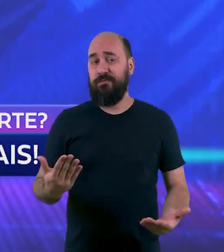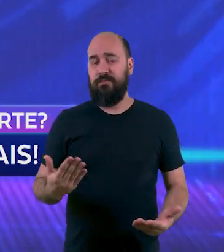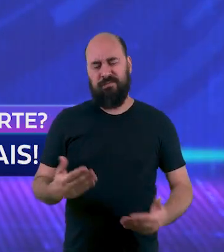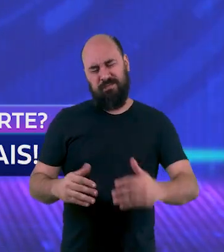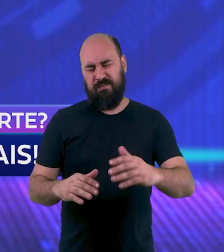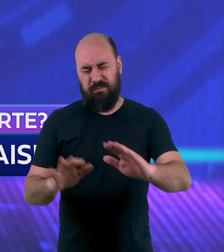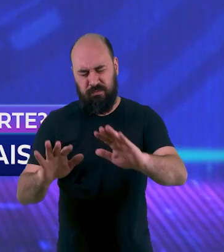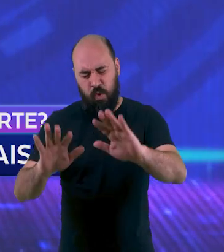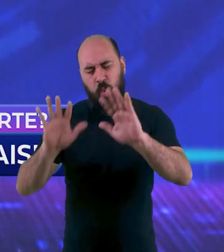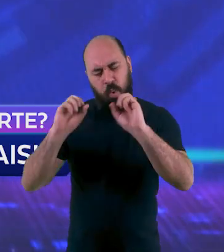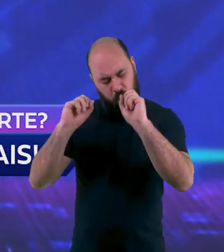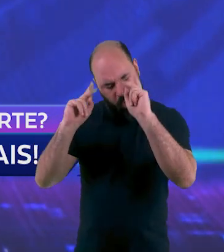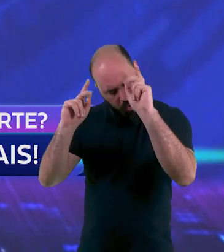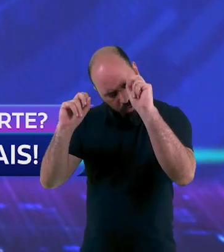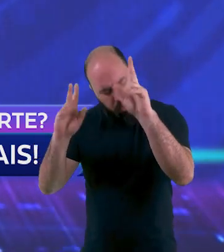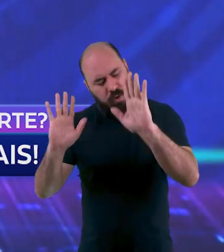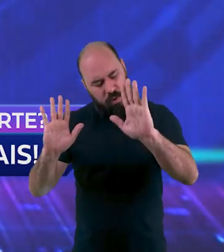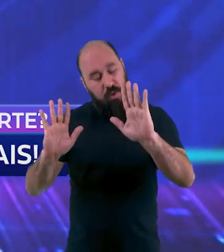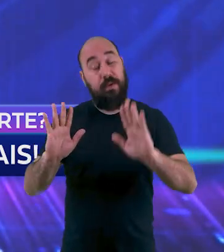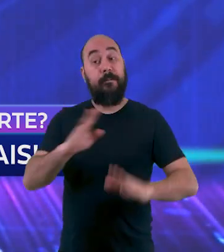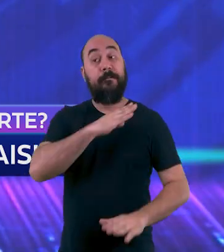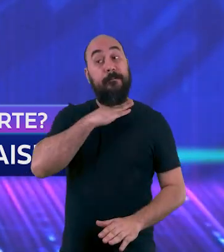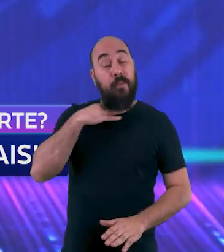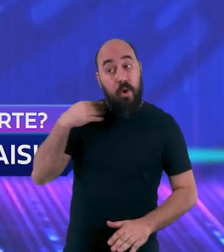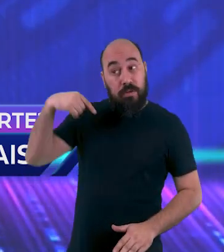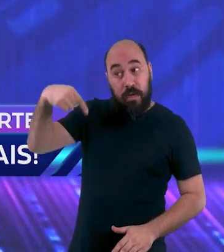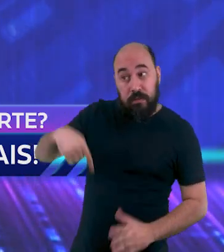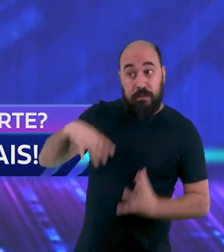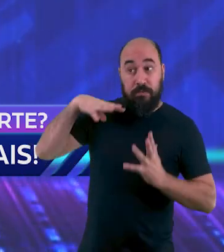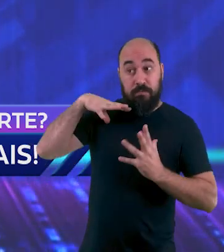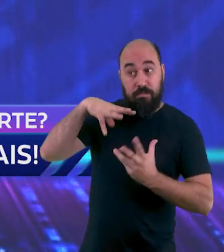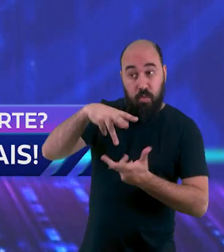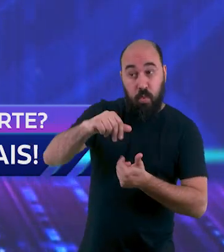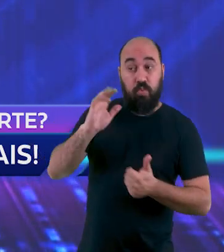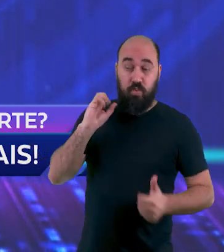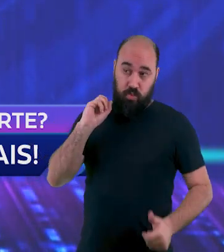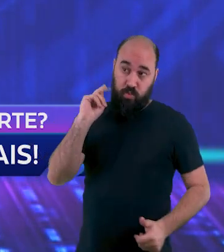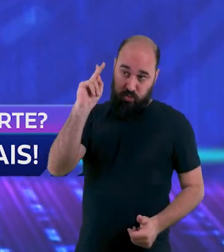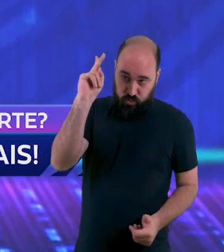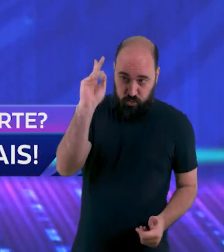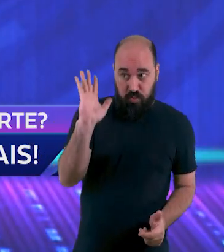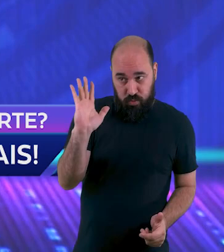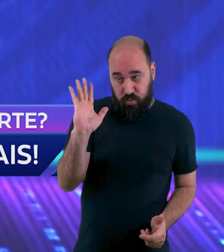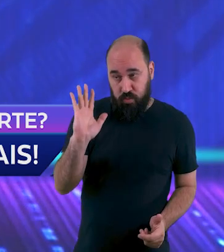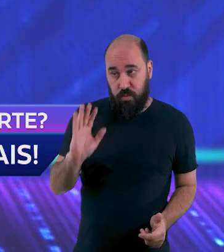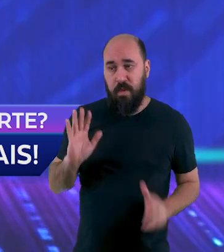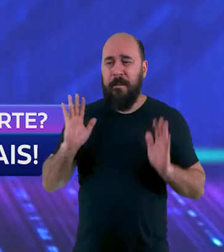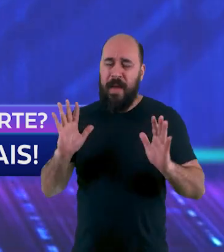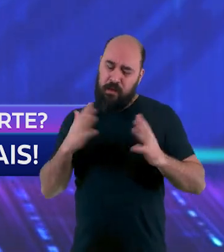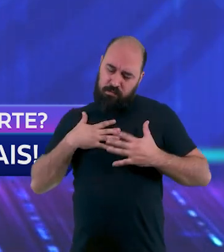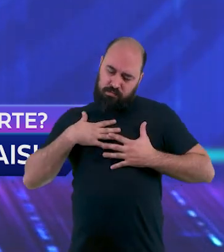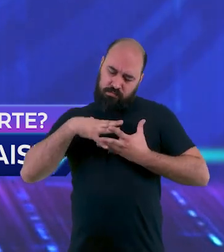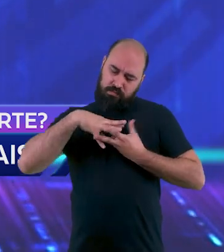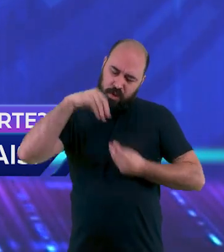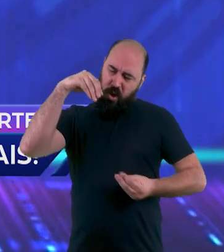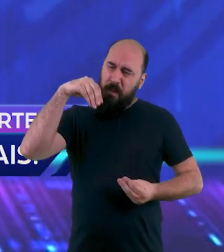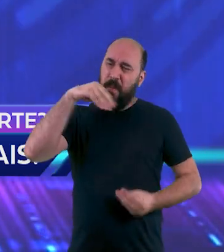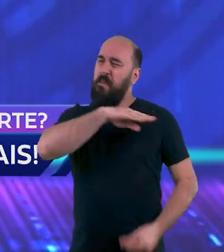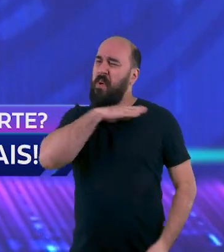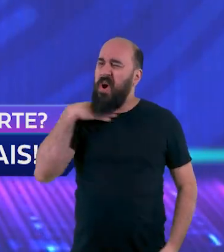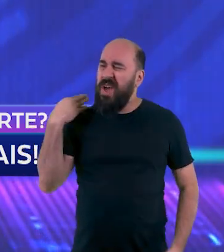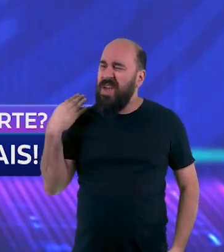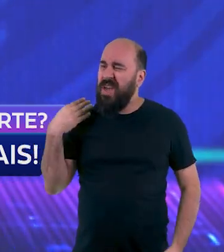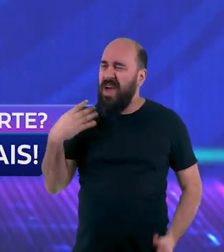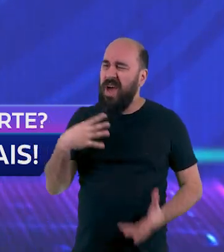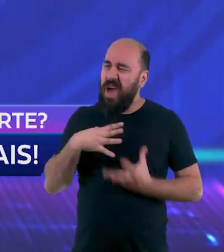pastor, já entendi. A morte é para esse mundo aqui. Mas a alma morre?